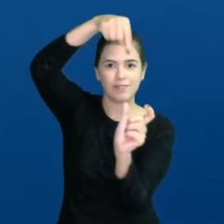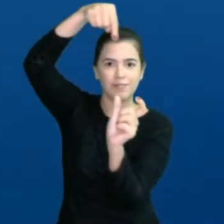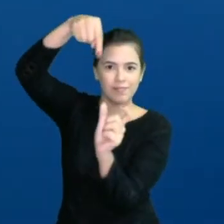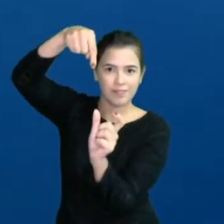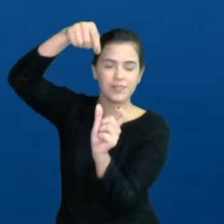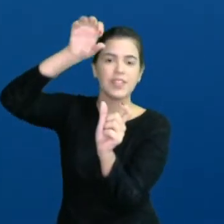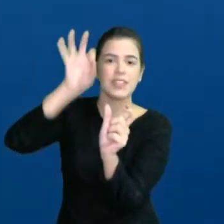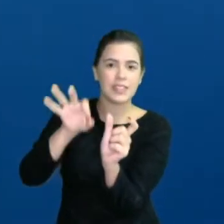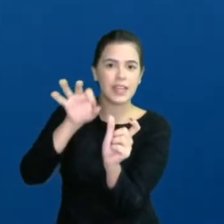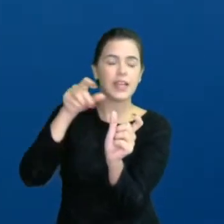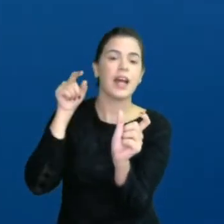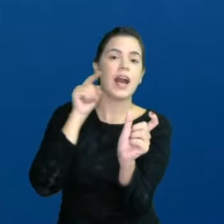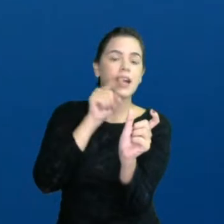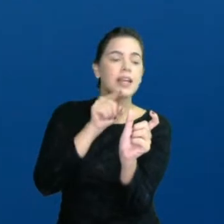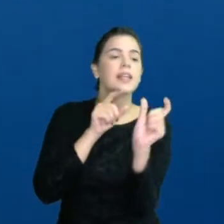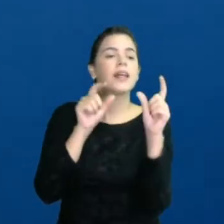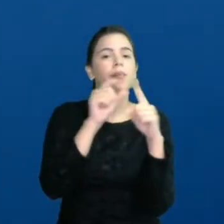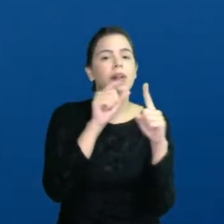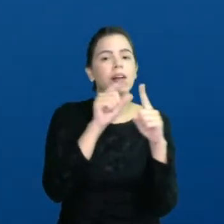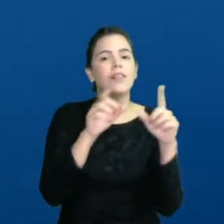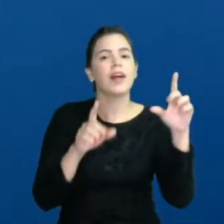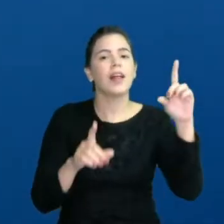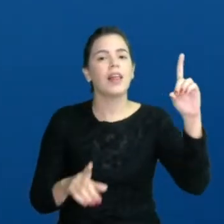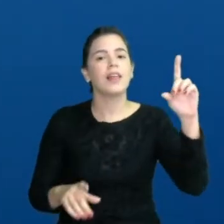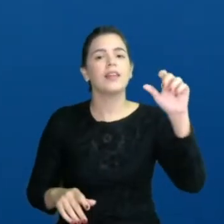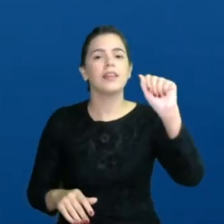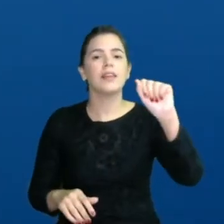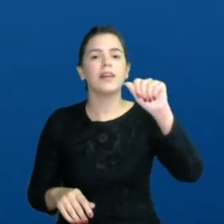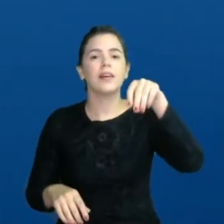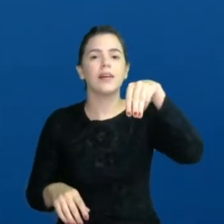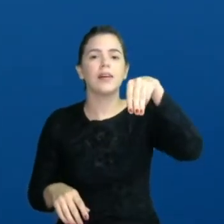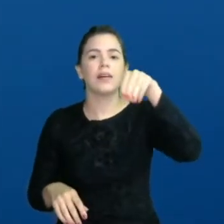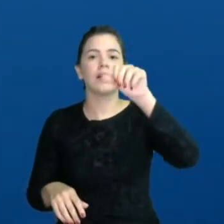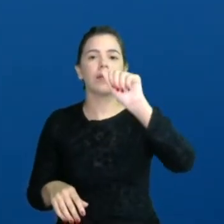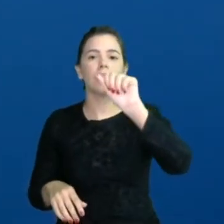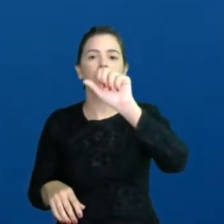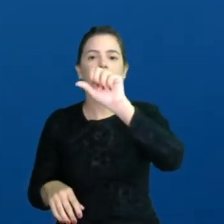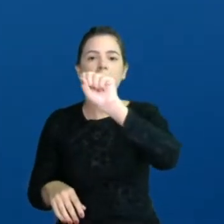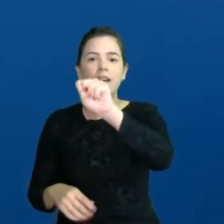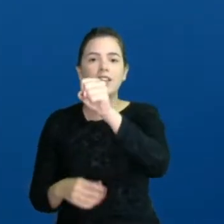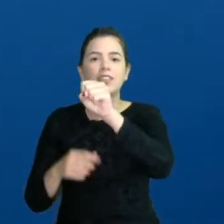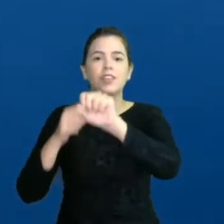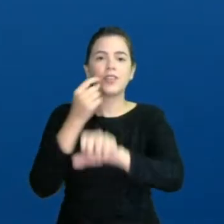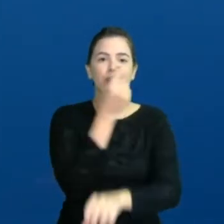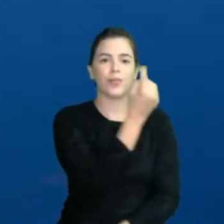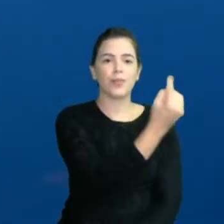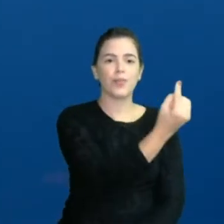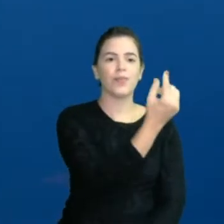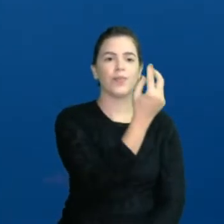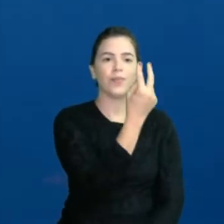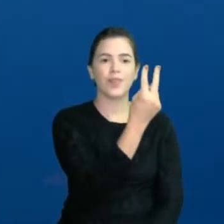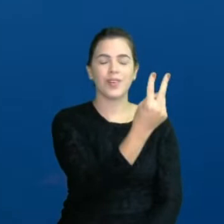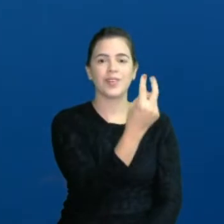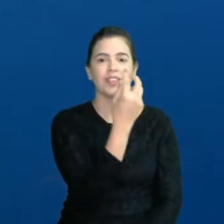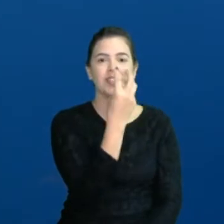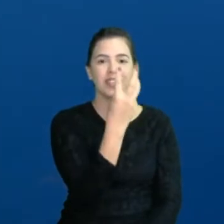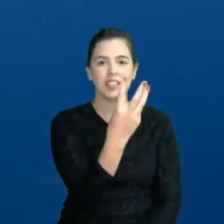letra. Então, na palavra damas, eu tenho 1, 2, 3,